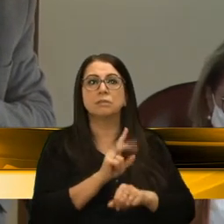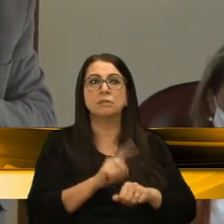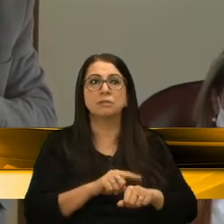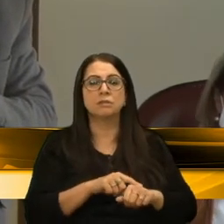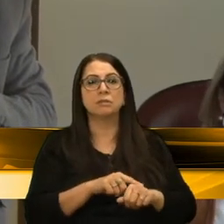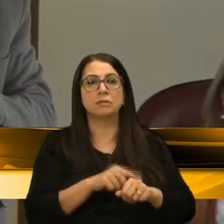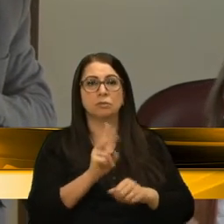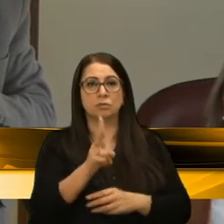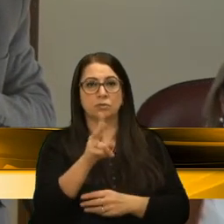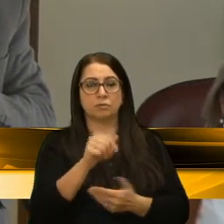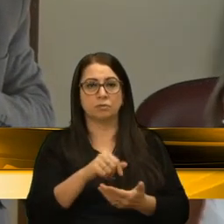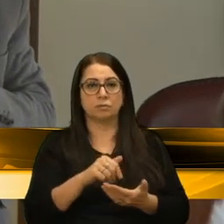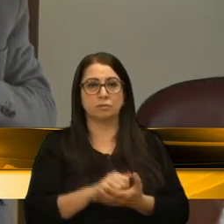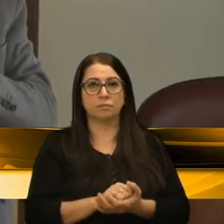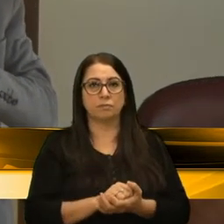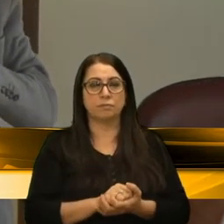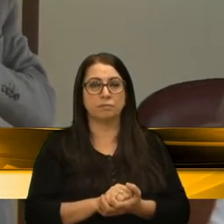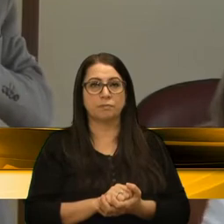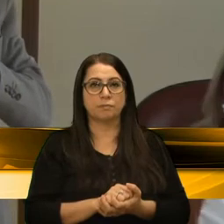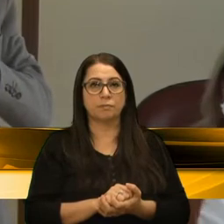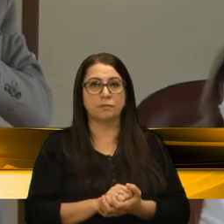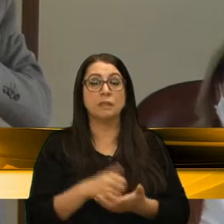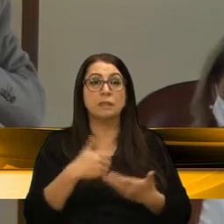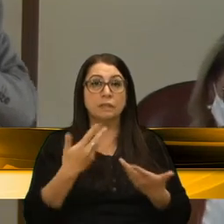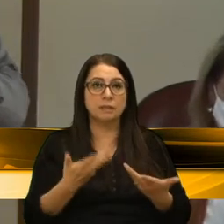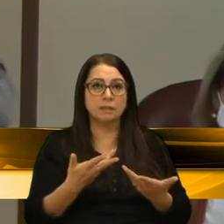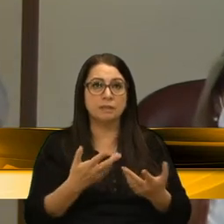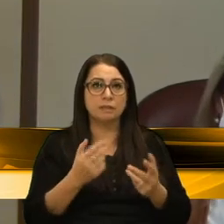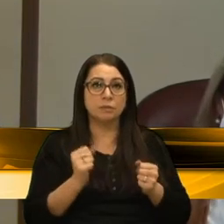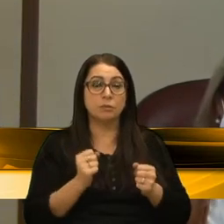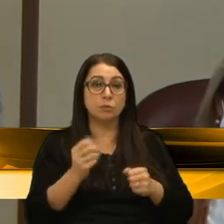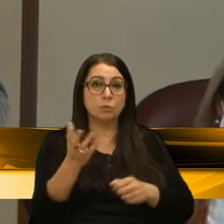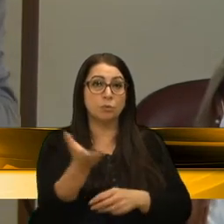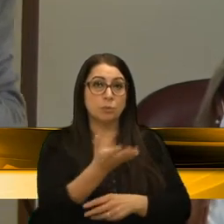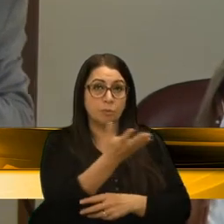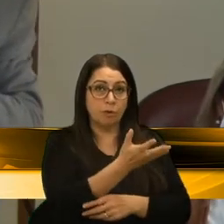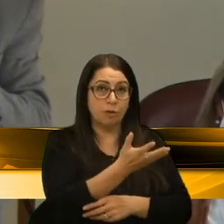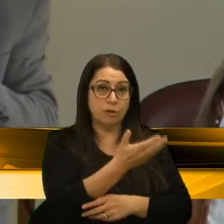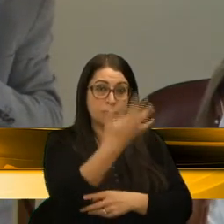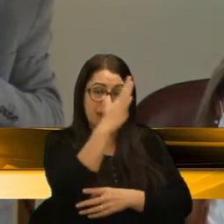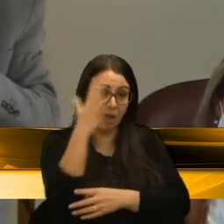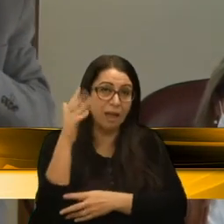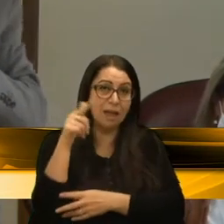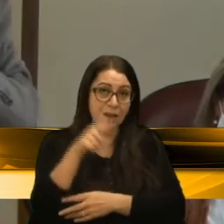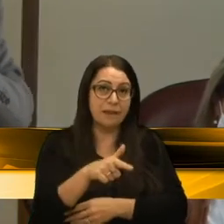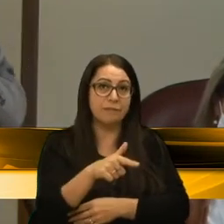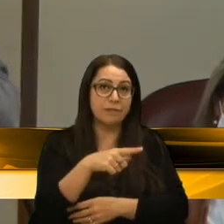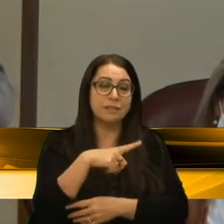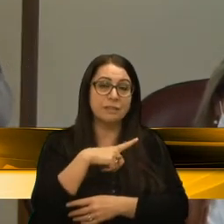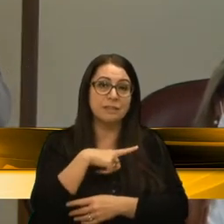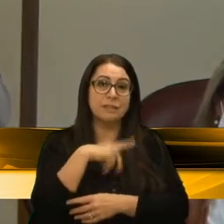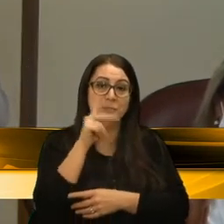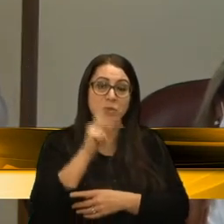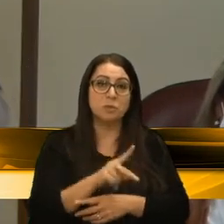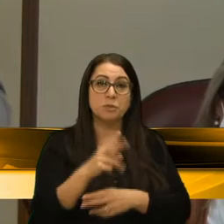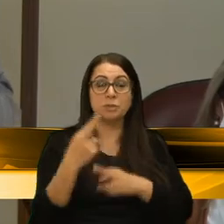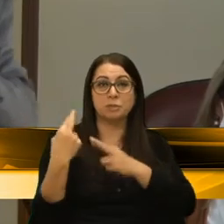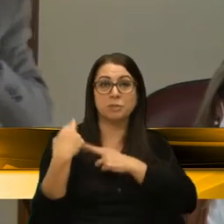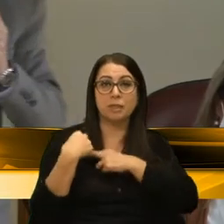do PSDB. Então, gente, quando se poda um ligusto na cidade, tem os ambientalistas que fazem